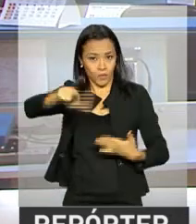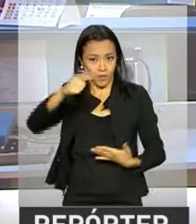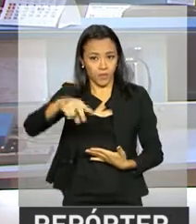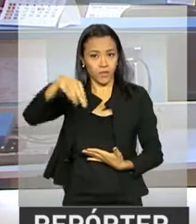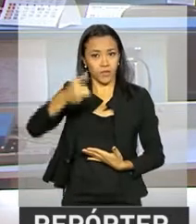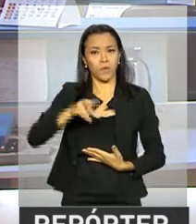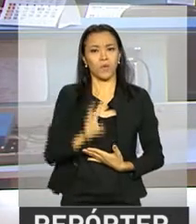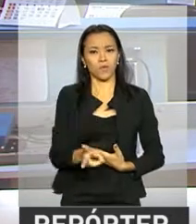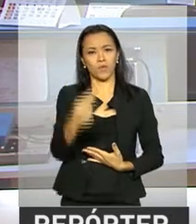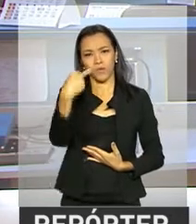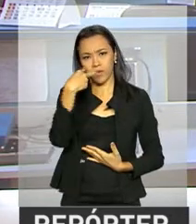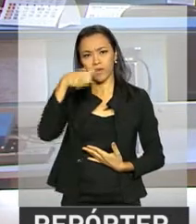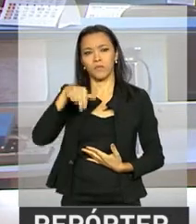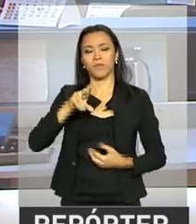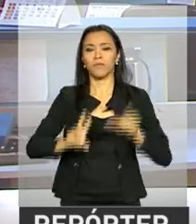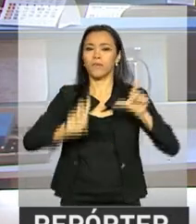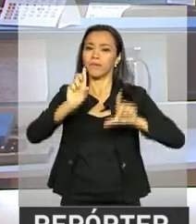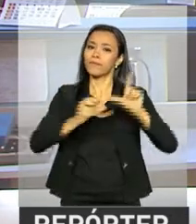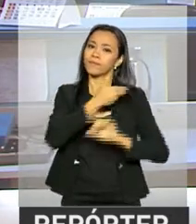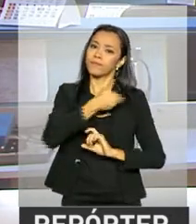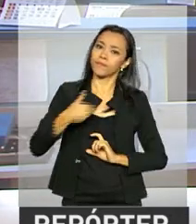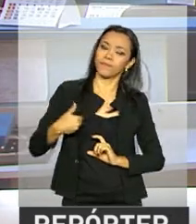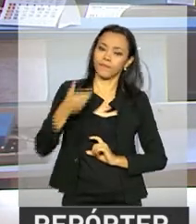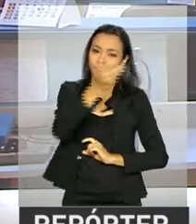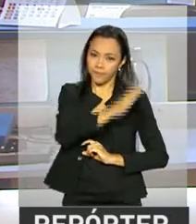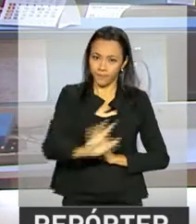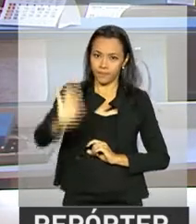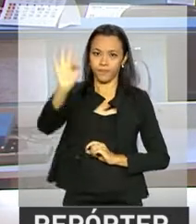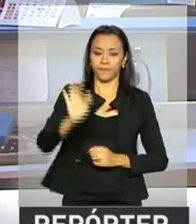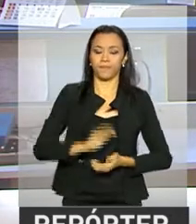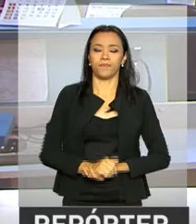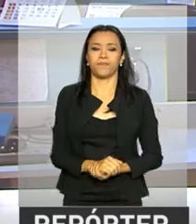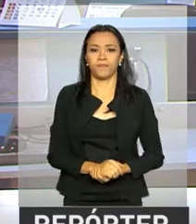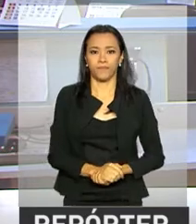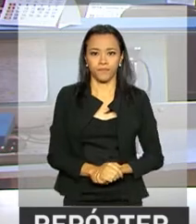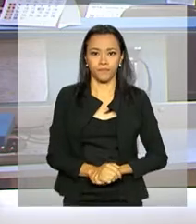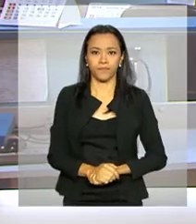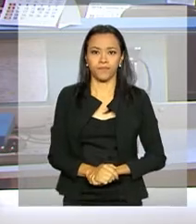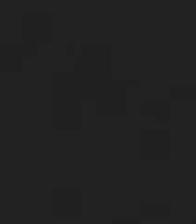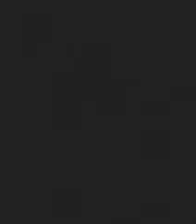continue com a gente aqui na nbr a tv do governo federal